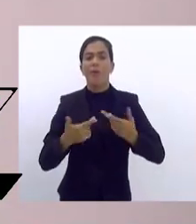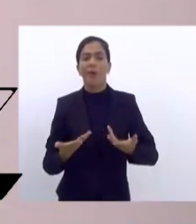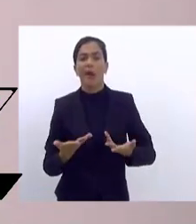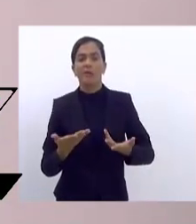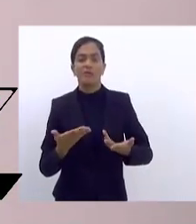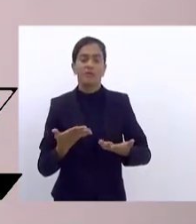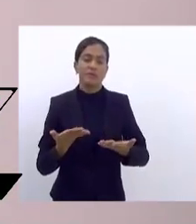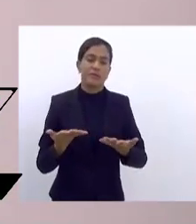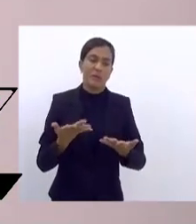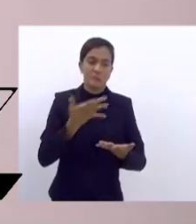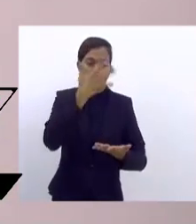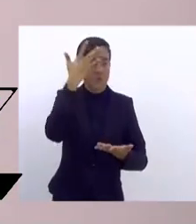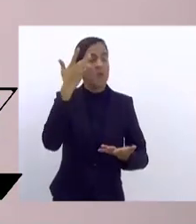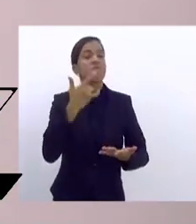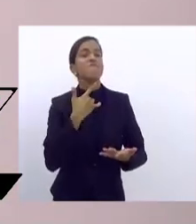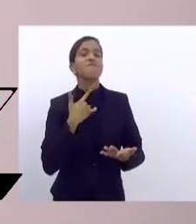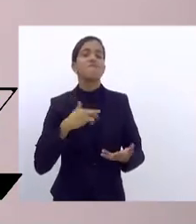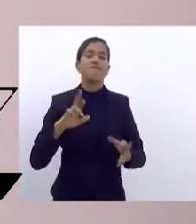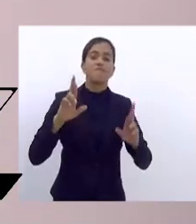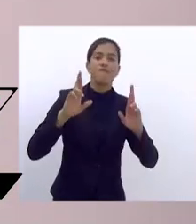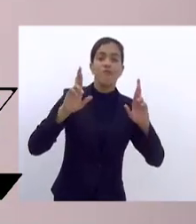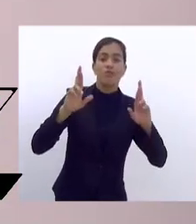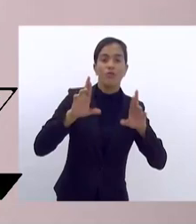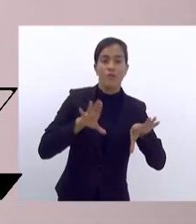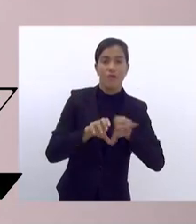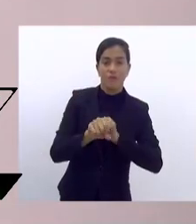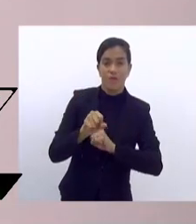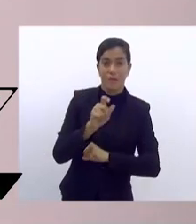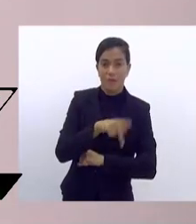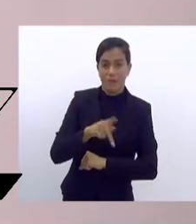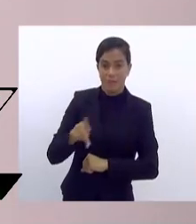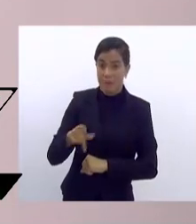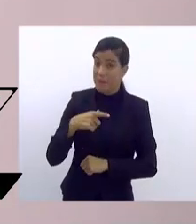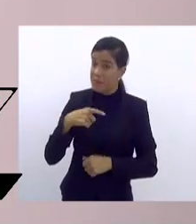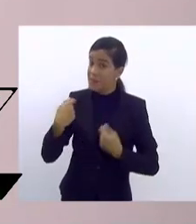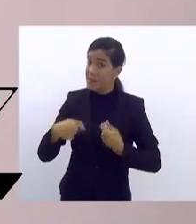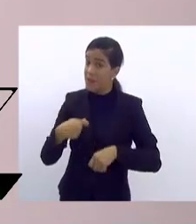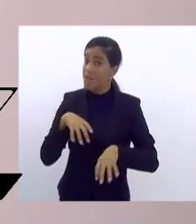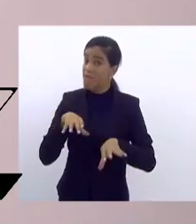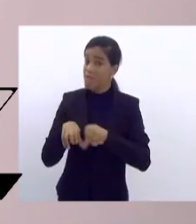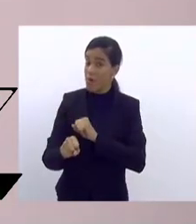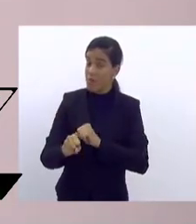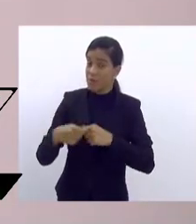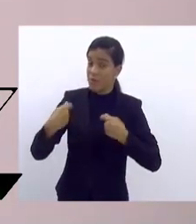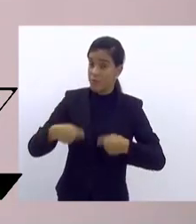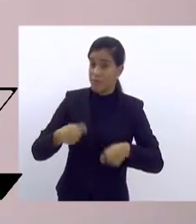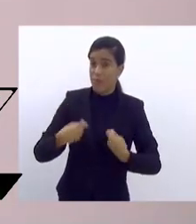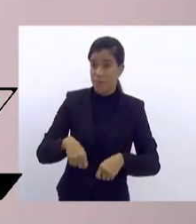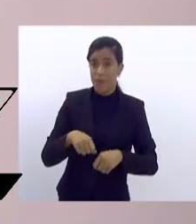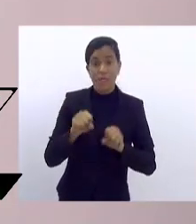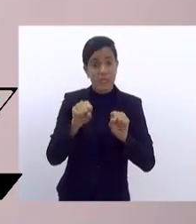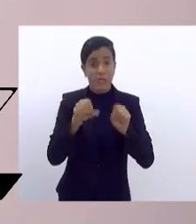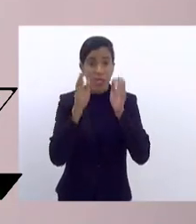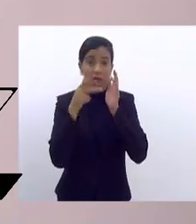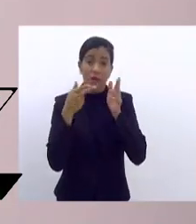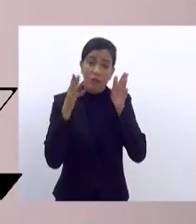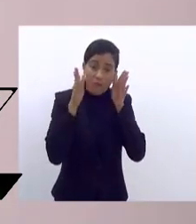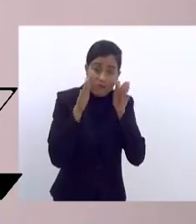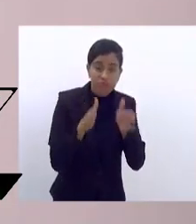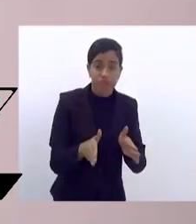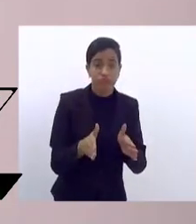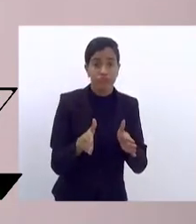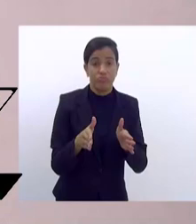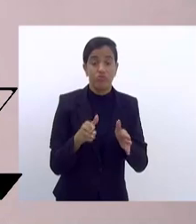alguém pode se tornar professor tem formação necessária para isto eu estou me referindo especificamente ao que a